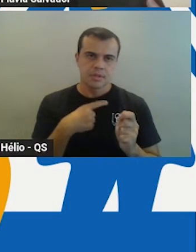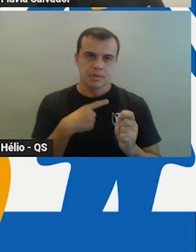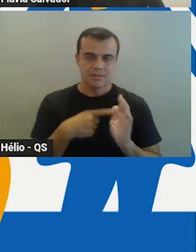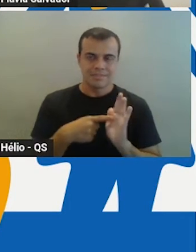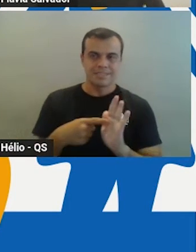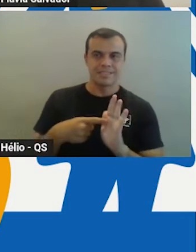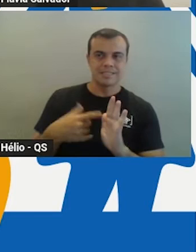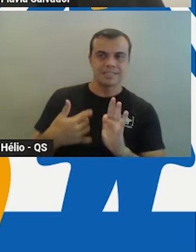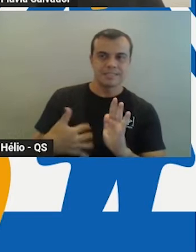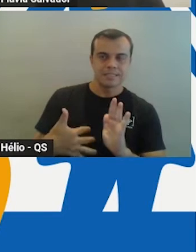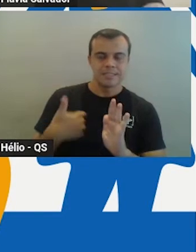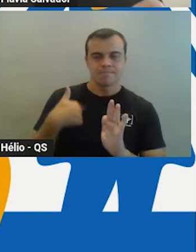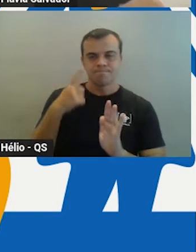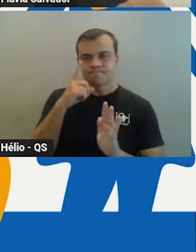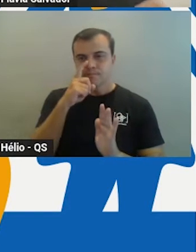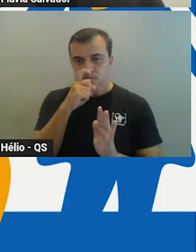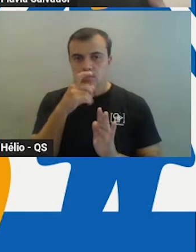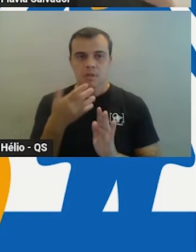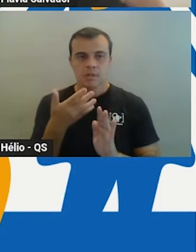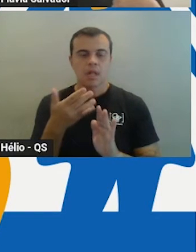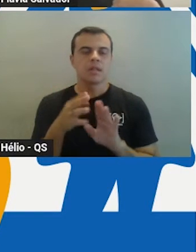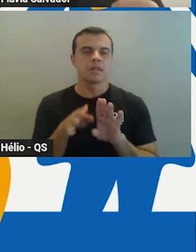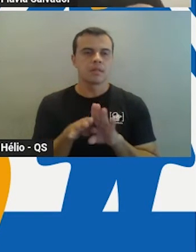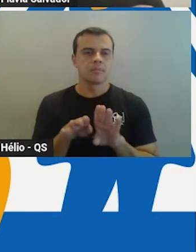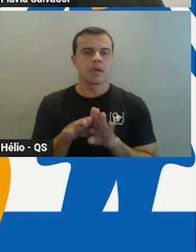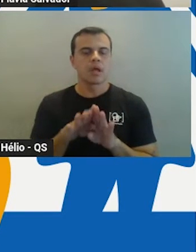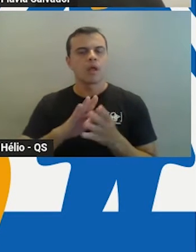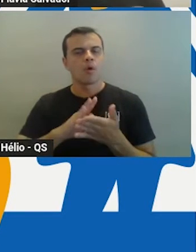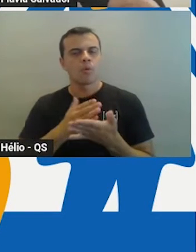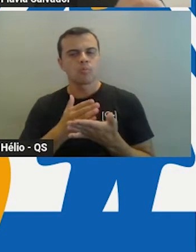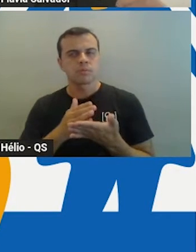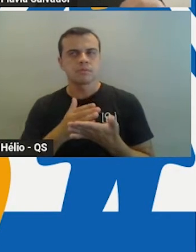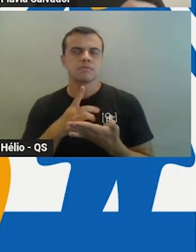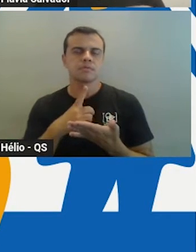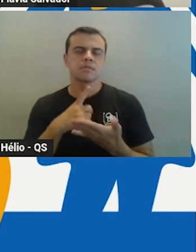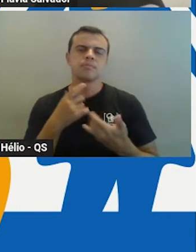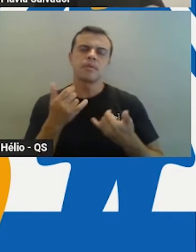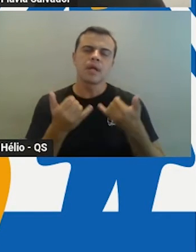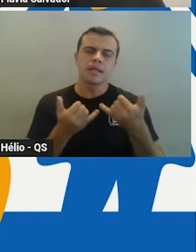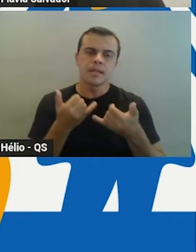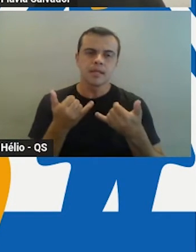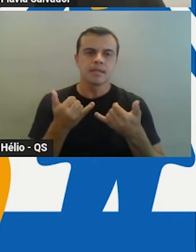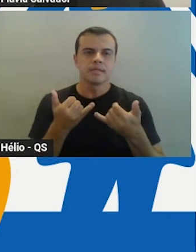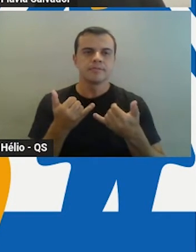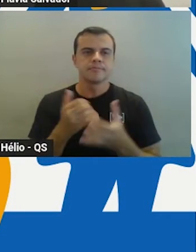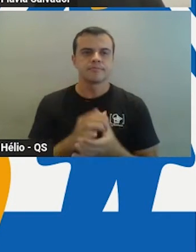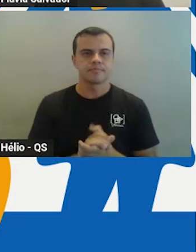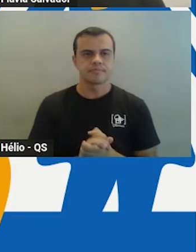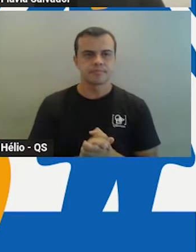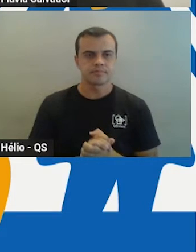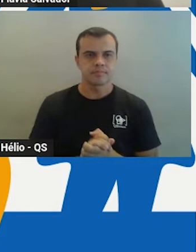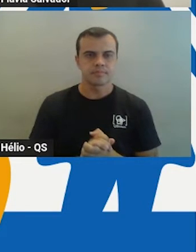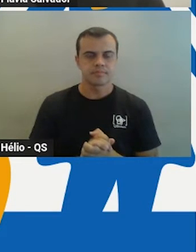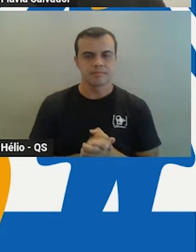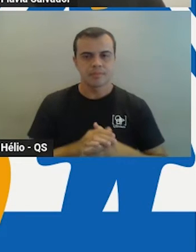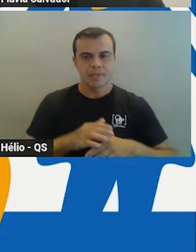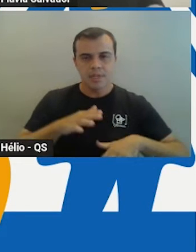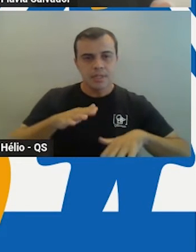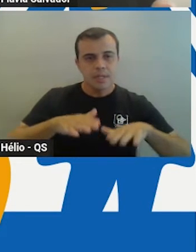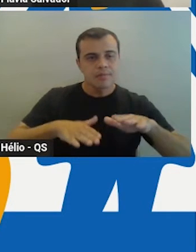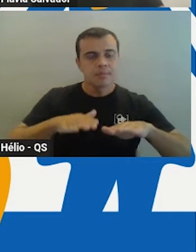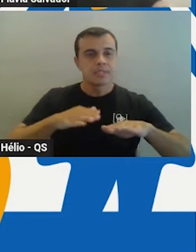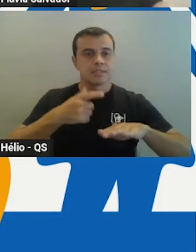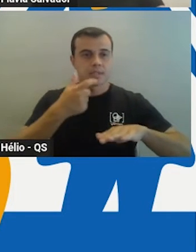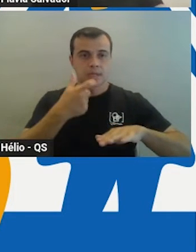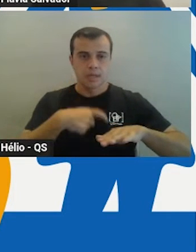a as dificuldades, quanto vai ter brincadeira em que independe se